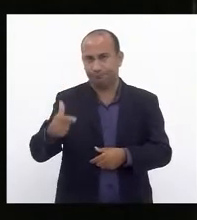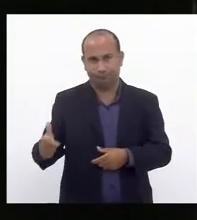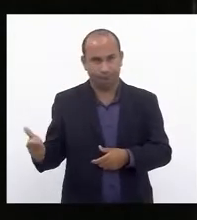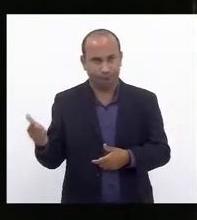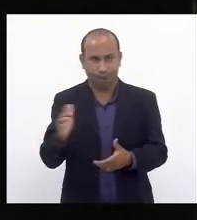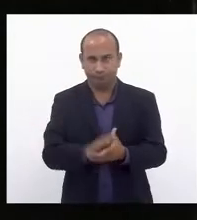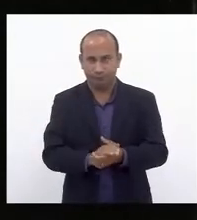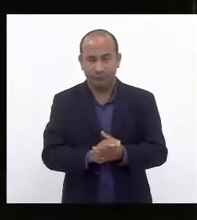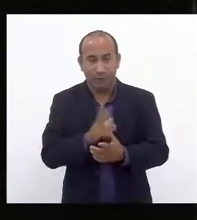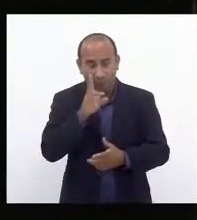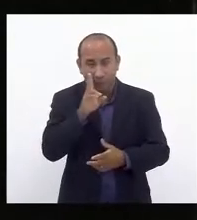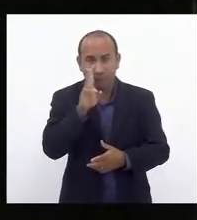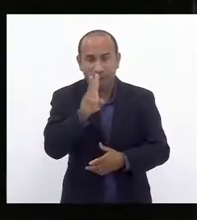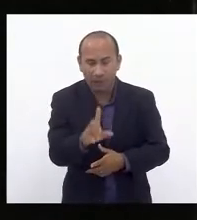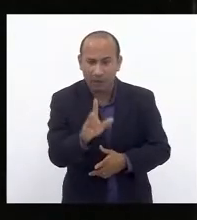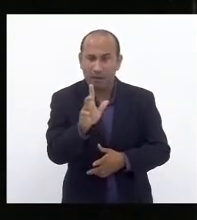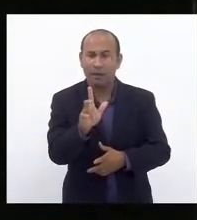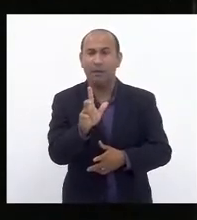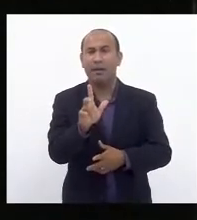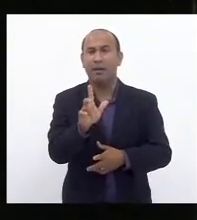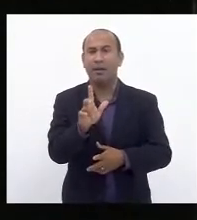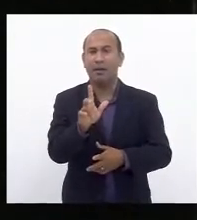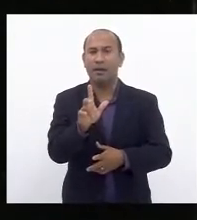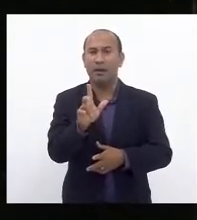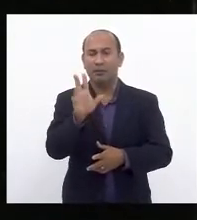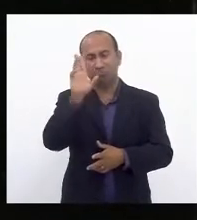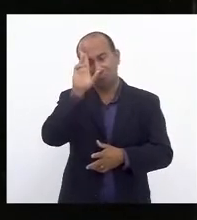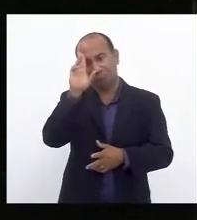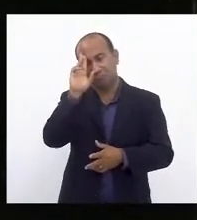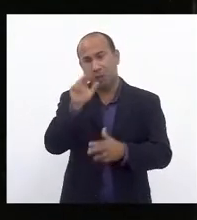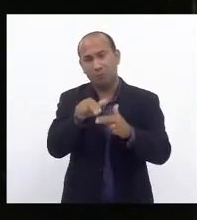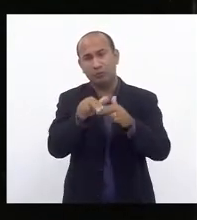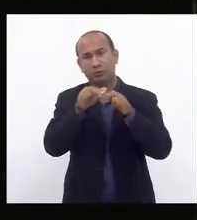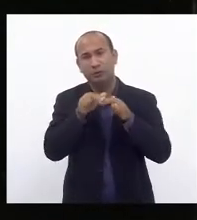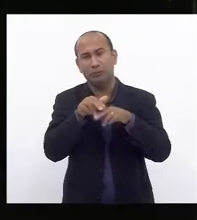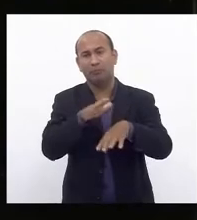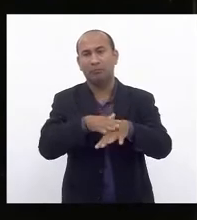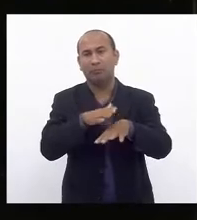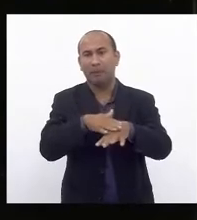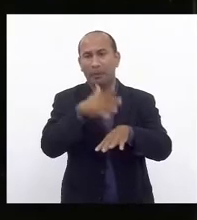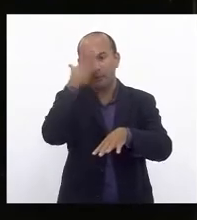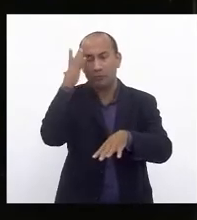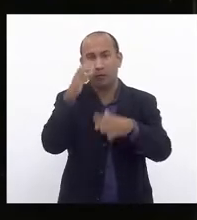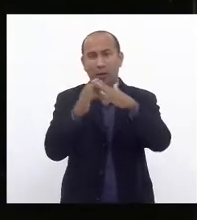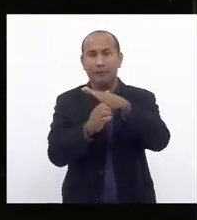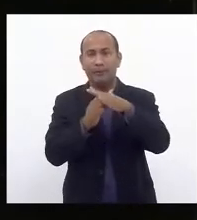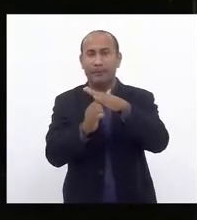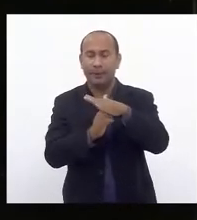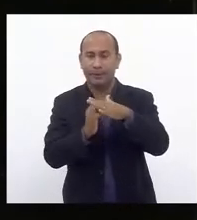Que a gente vê uma gestão sendo colocada nas mãos de empresas,